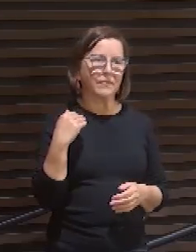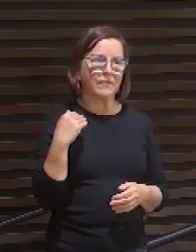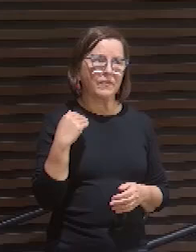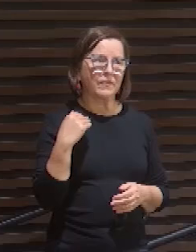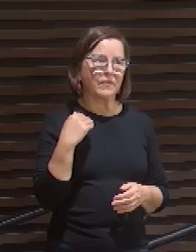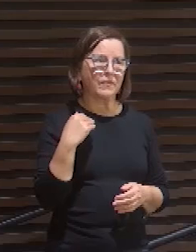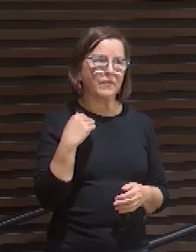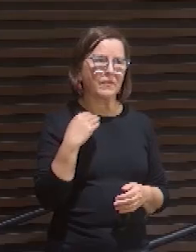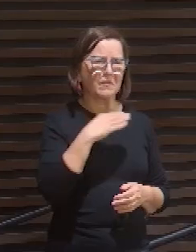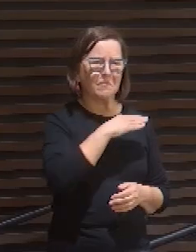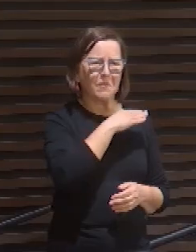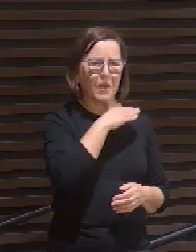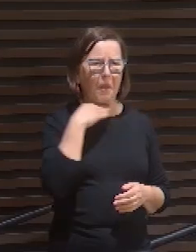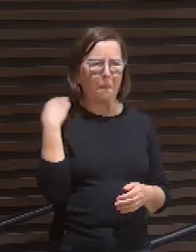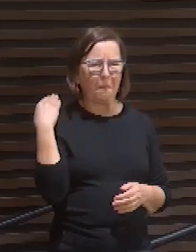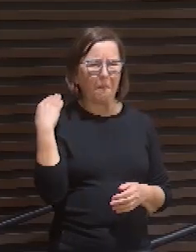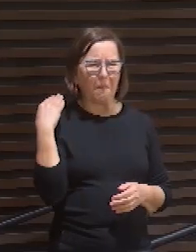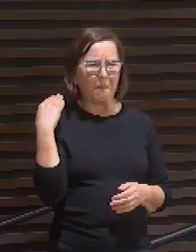cruel.